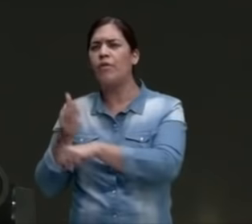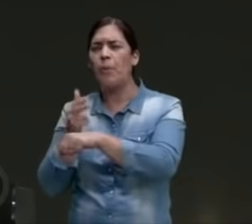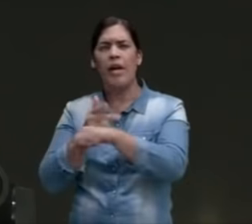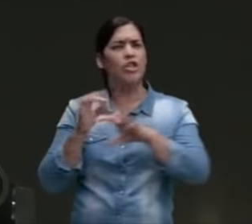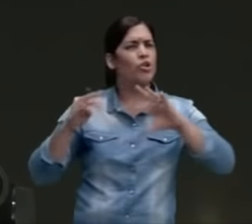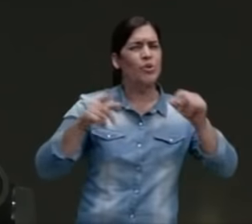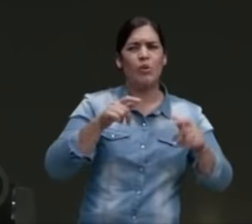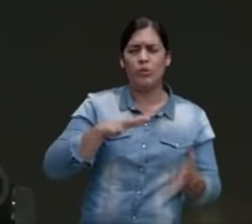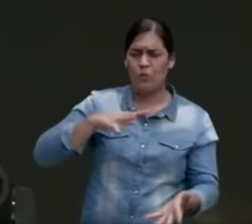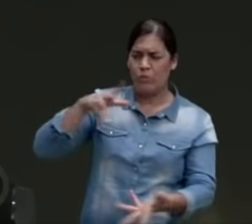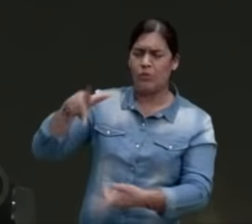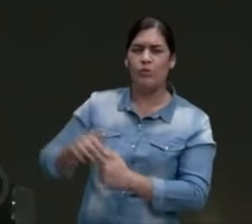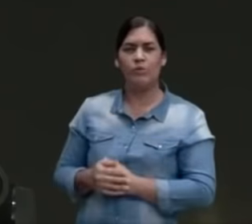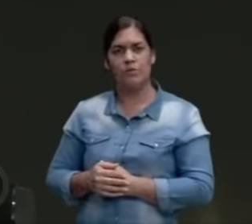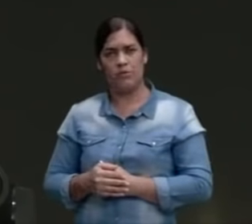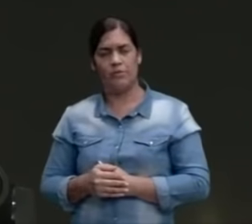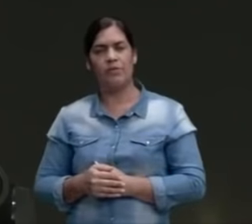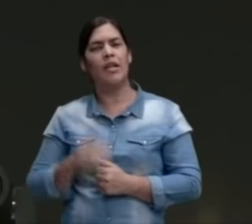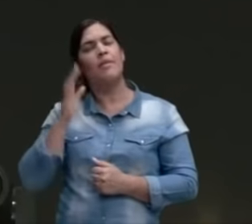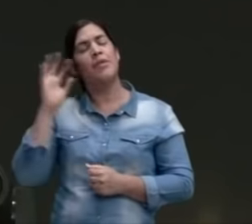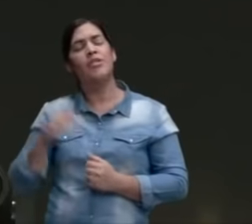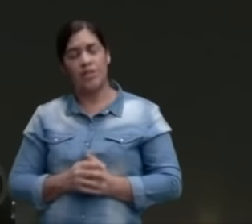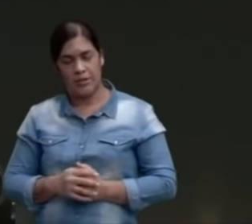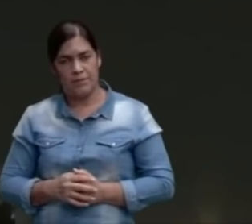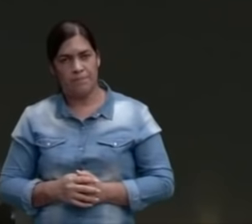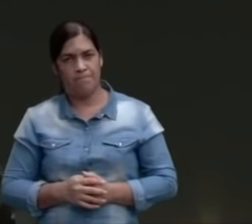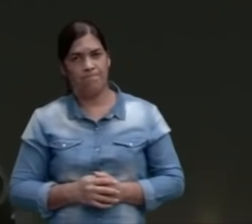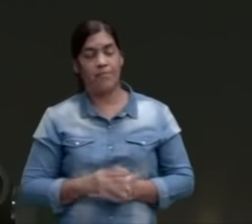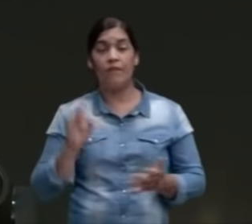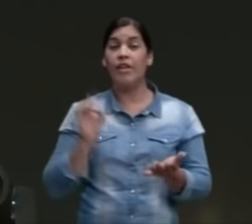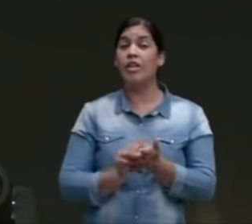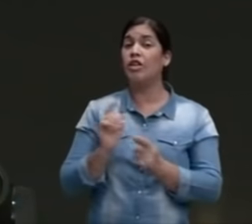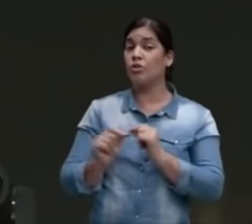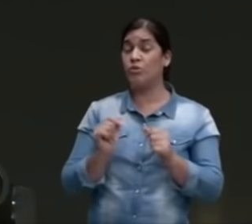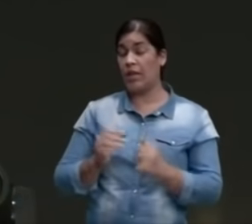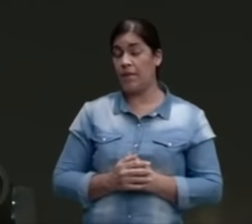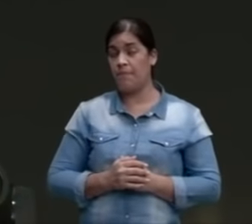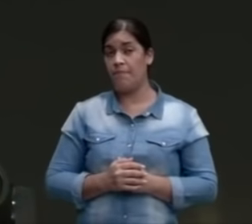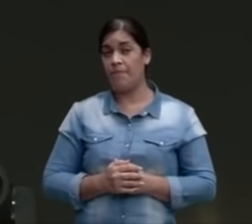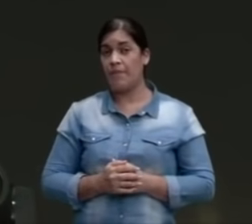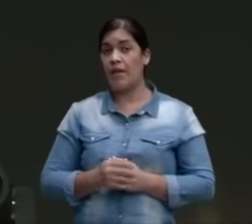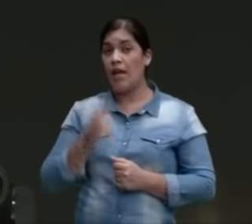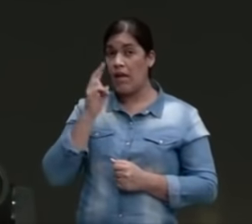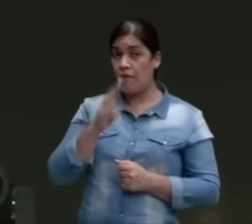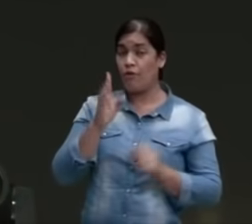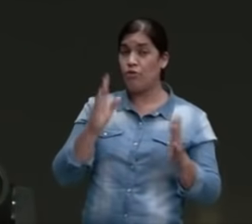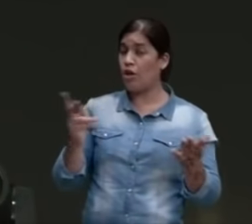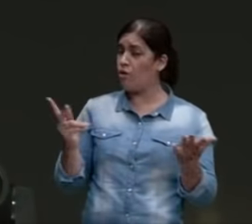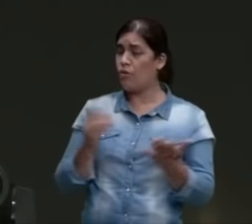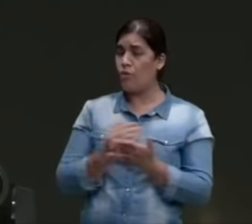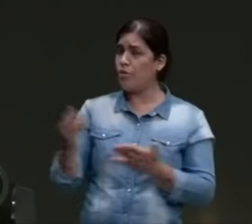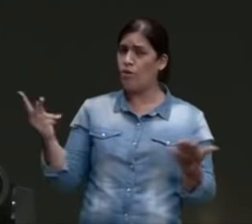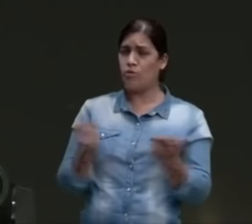lado, daquelas testemunhas. Então, na verdade, o que ele viu foi algo muito parecido com o que já começou a acontecer nos nossos